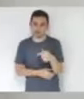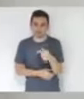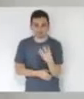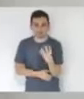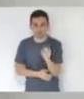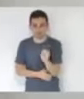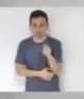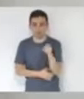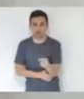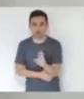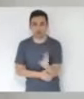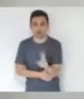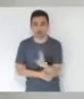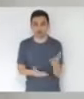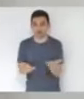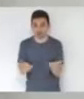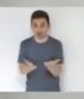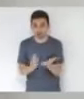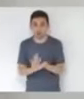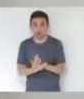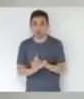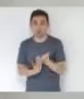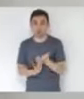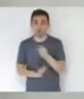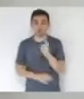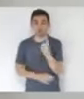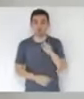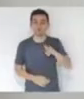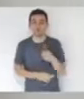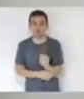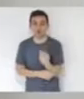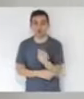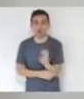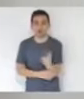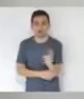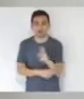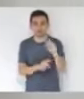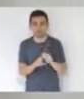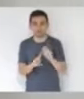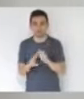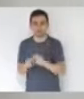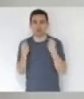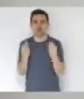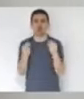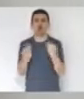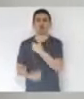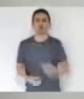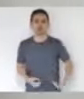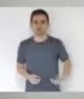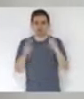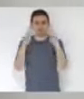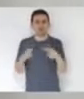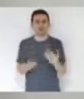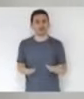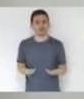R$ 748 mil. Vai passar a receber R$ 1 milhão por mês. Como é que o governador não olha por nós?